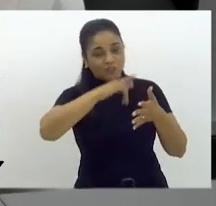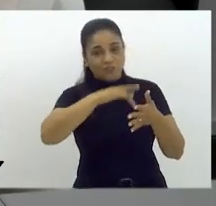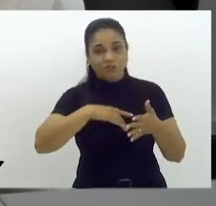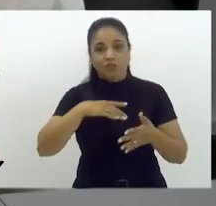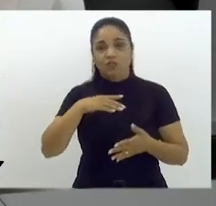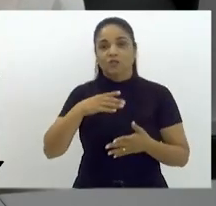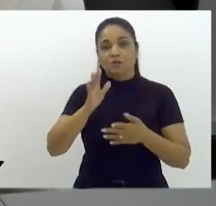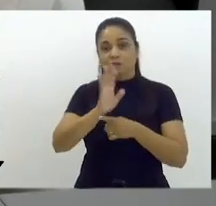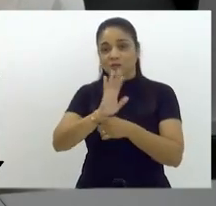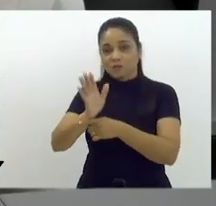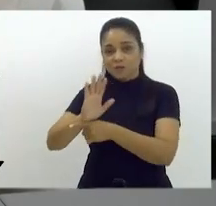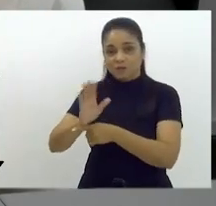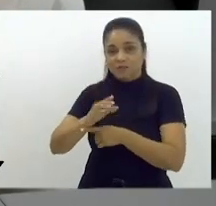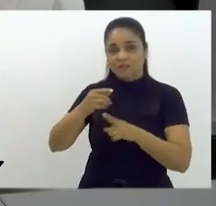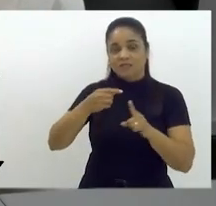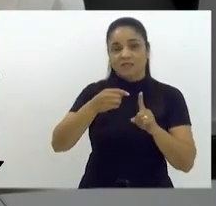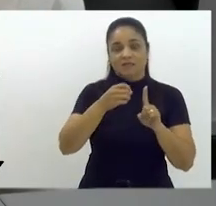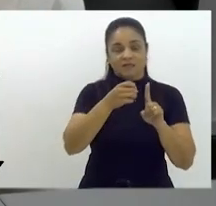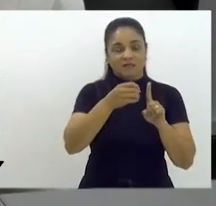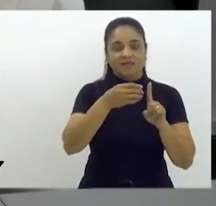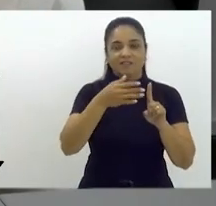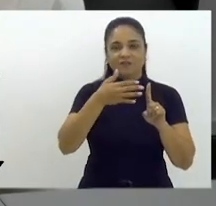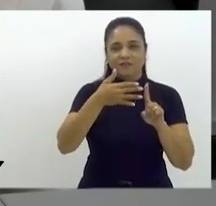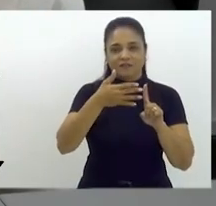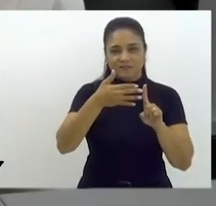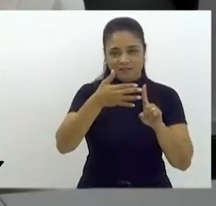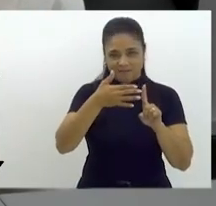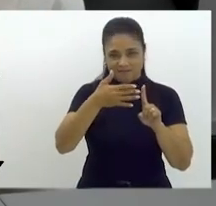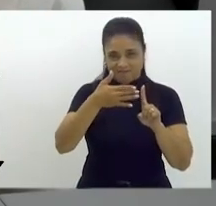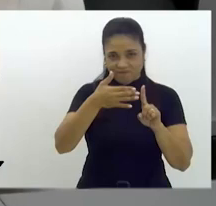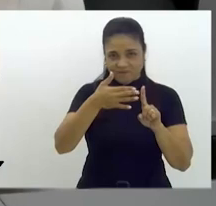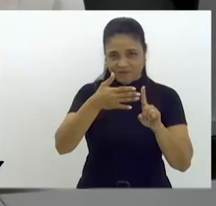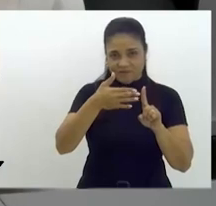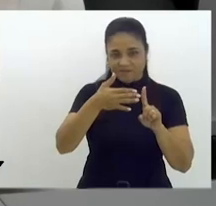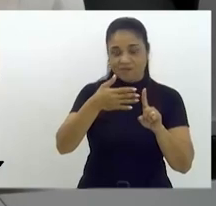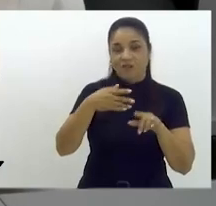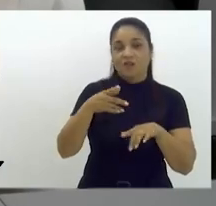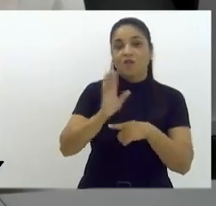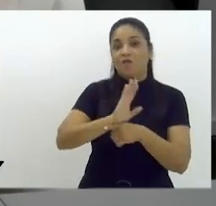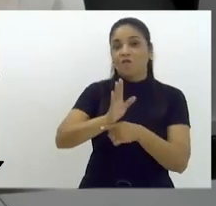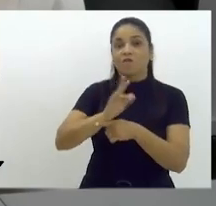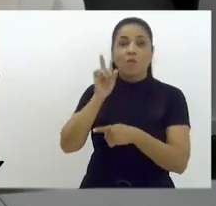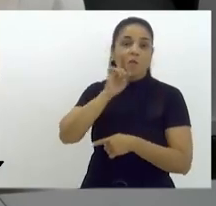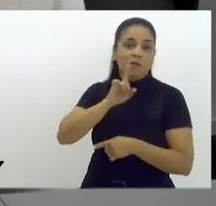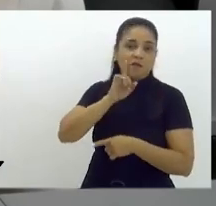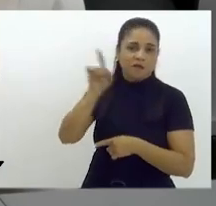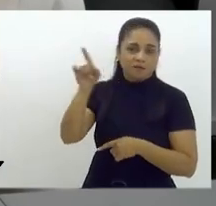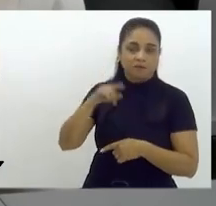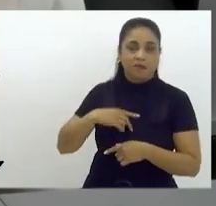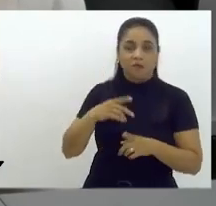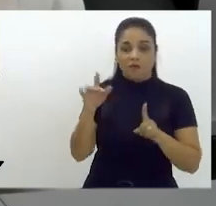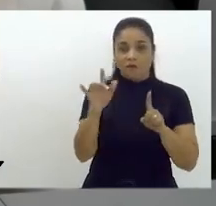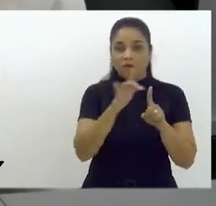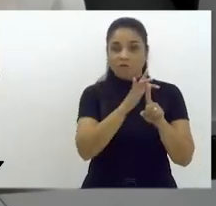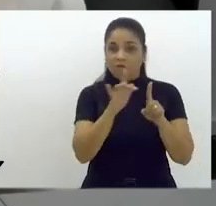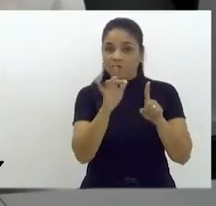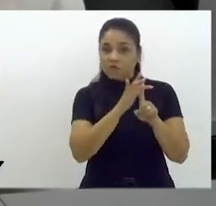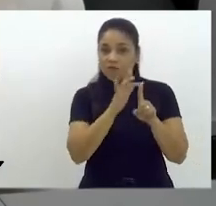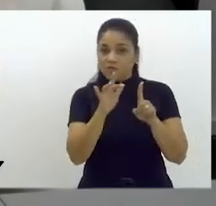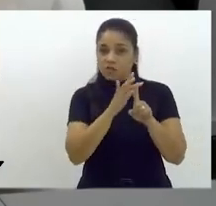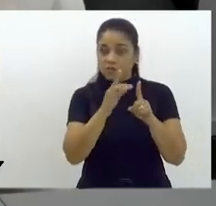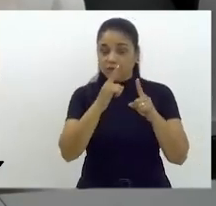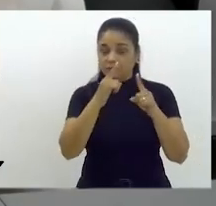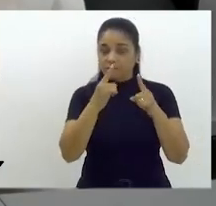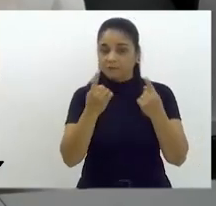Netflix é norte-americano mas é bom vítima verso suspeita como as vítimas